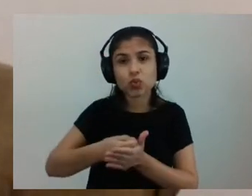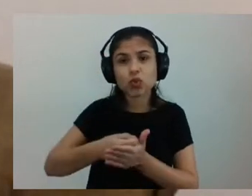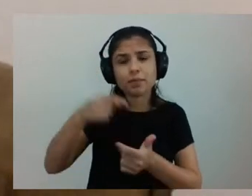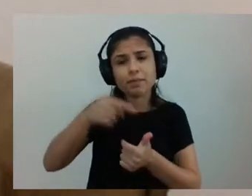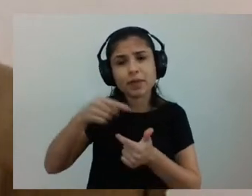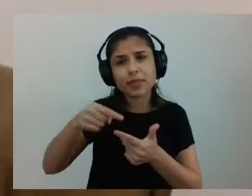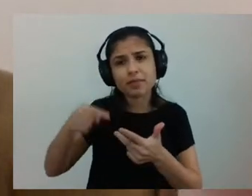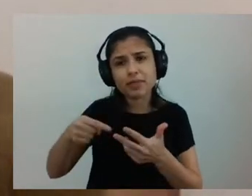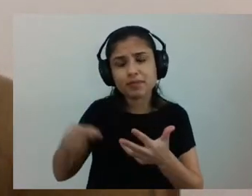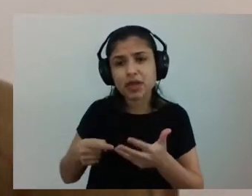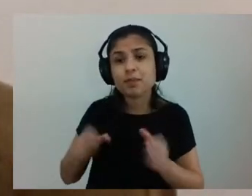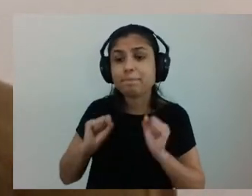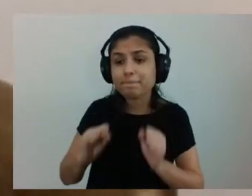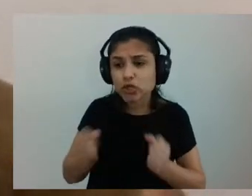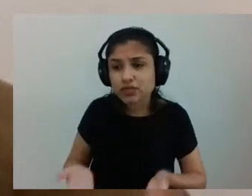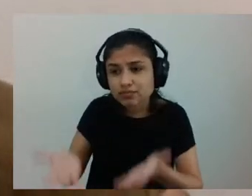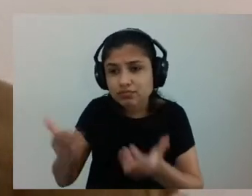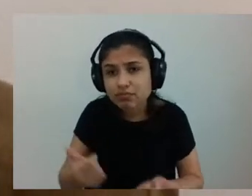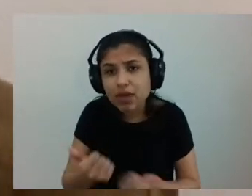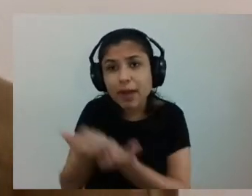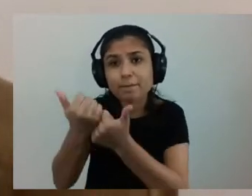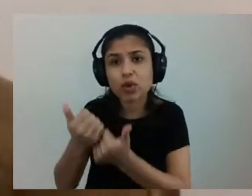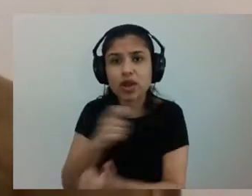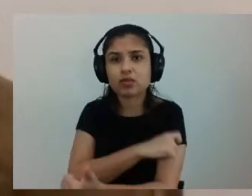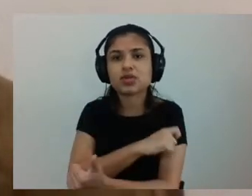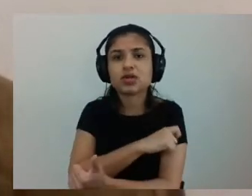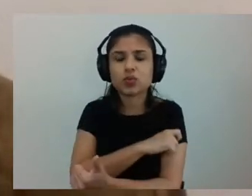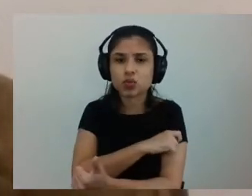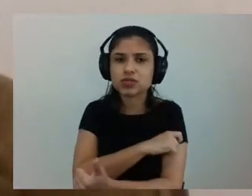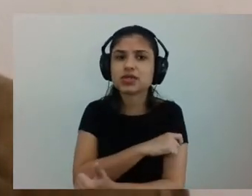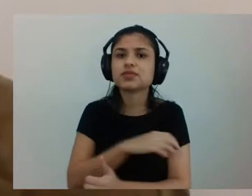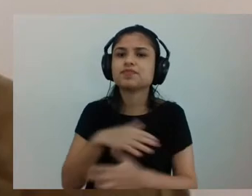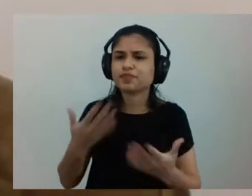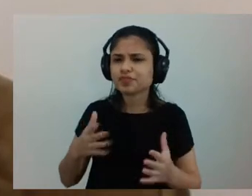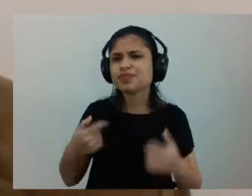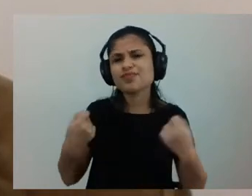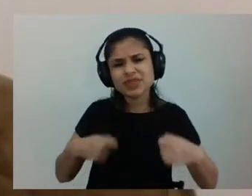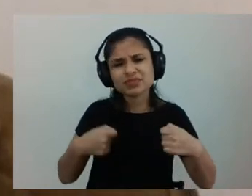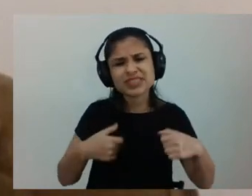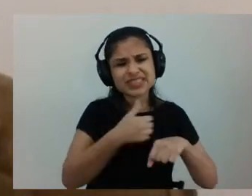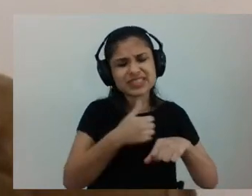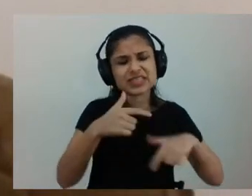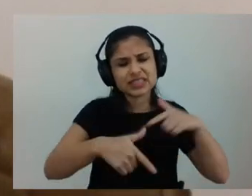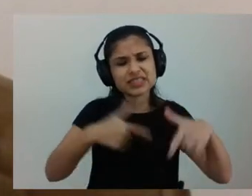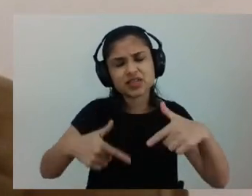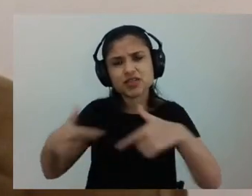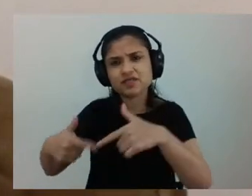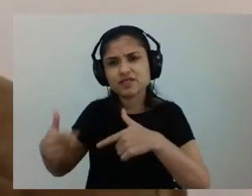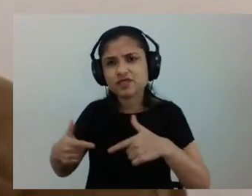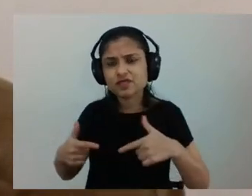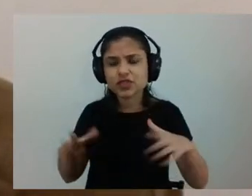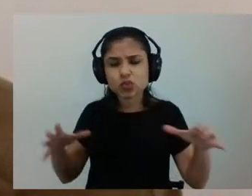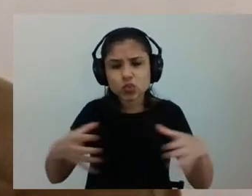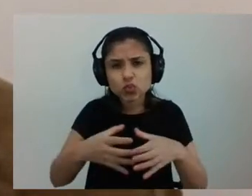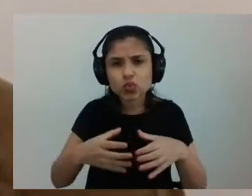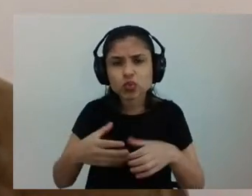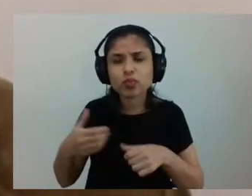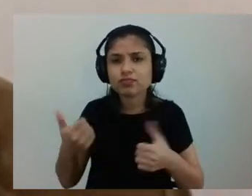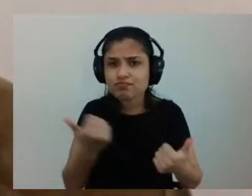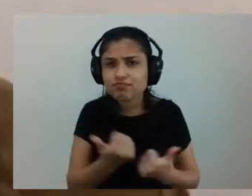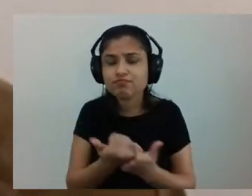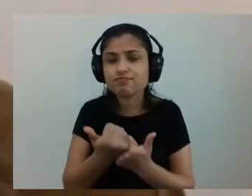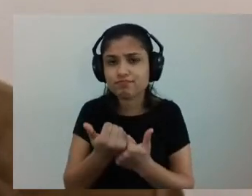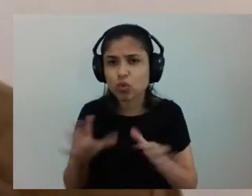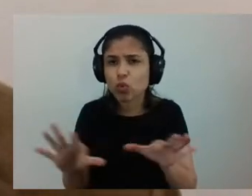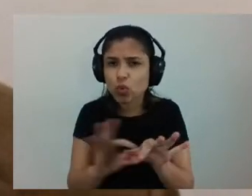nossos estudantes. Nada melhor do que uma integração entre os nossos serviços com a rede, que funcione, obviamente, e